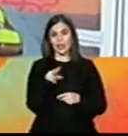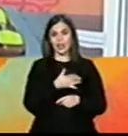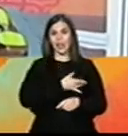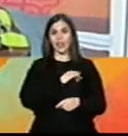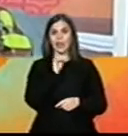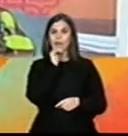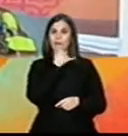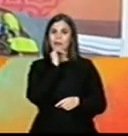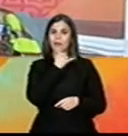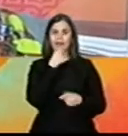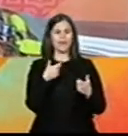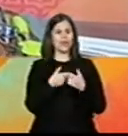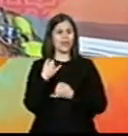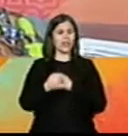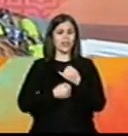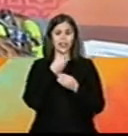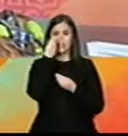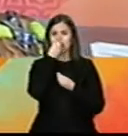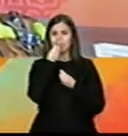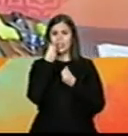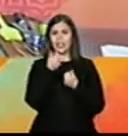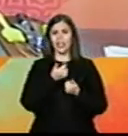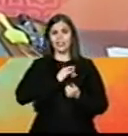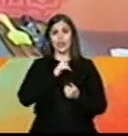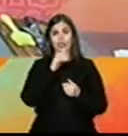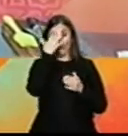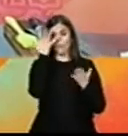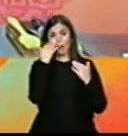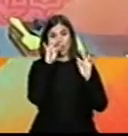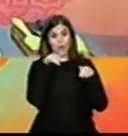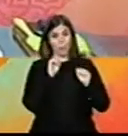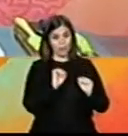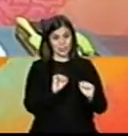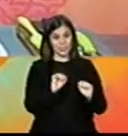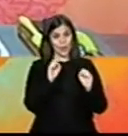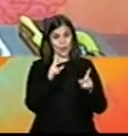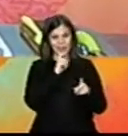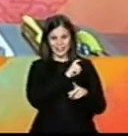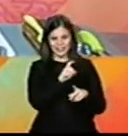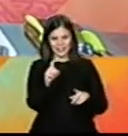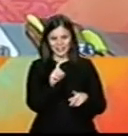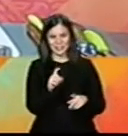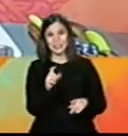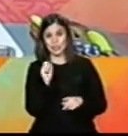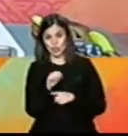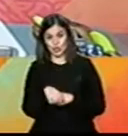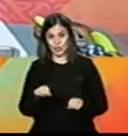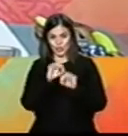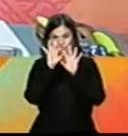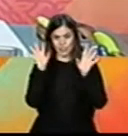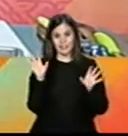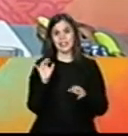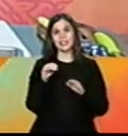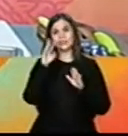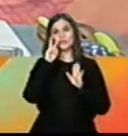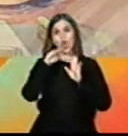é bem bom, não é? Sabe tão bem, no verão. Que acabou para ti, minha querida, só para te avisar. Vamos ver. Qualquer dia destes. sim, claro que sim. Vamos ver a